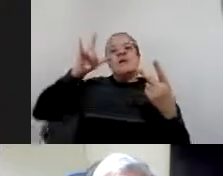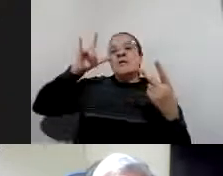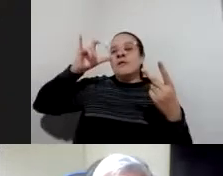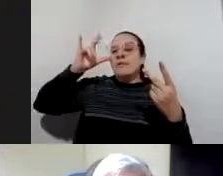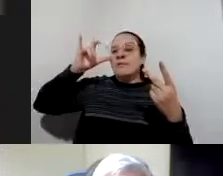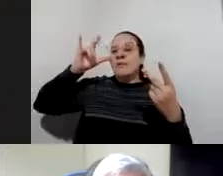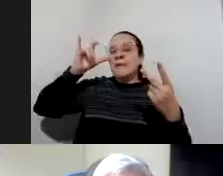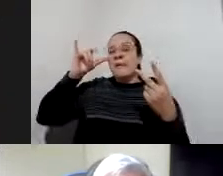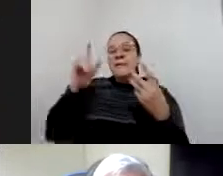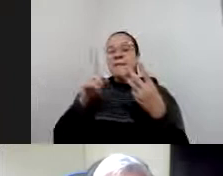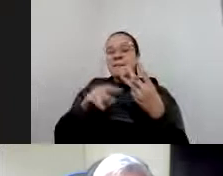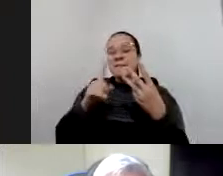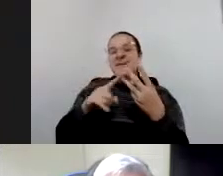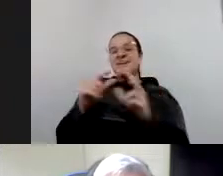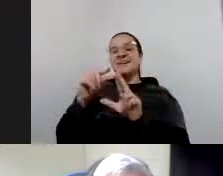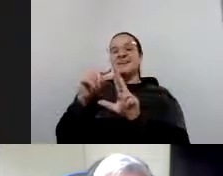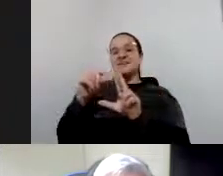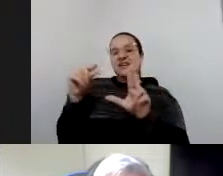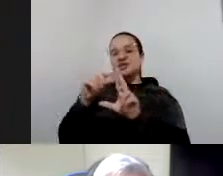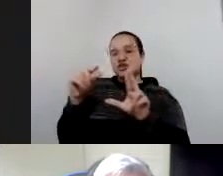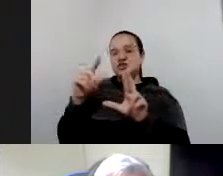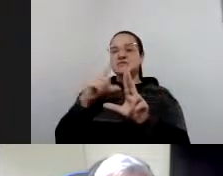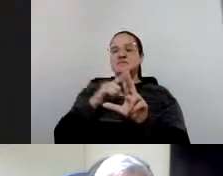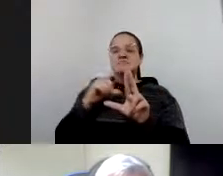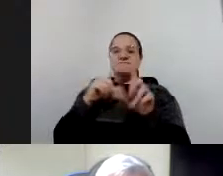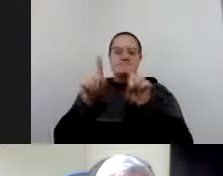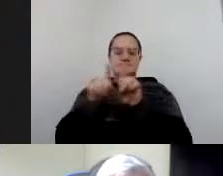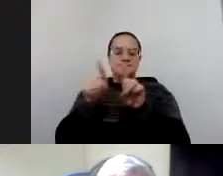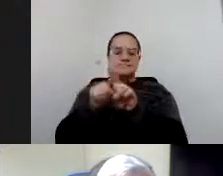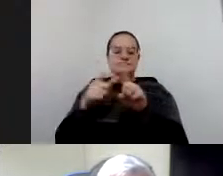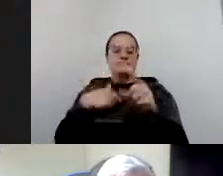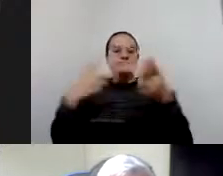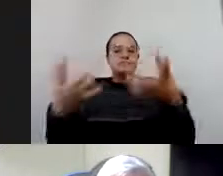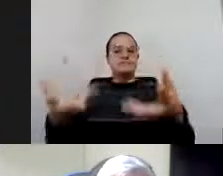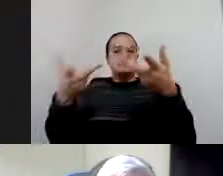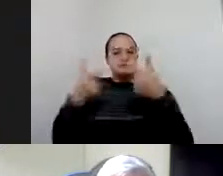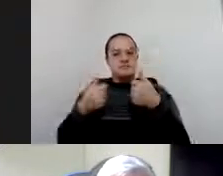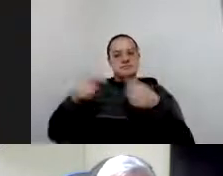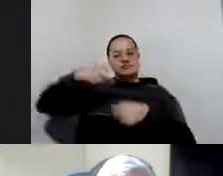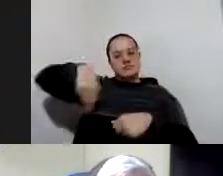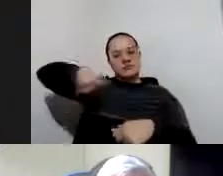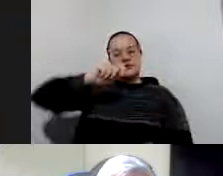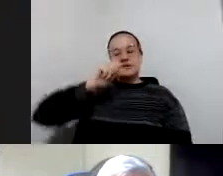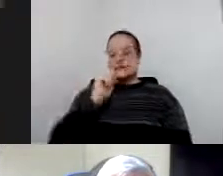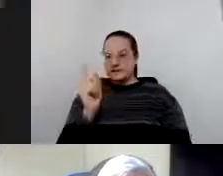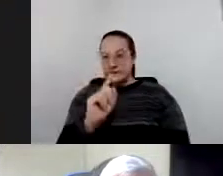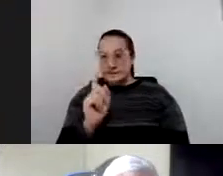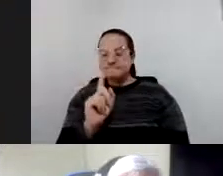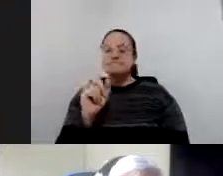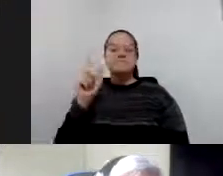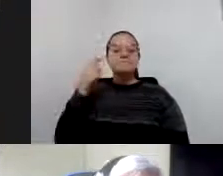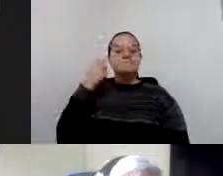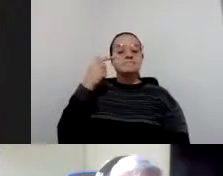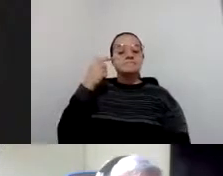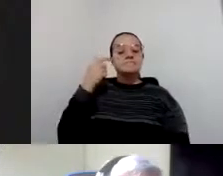no LinkedIn a gente criou. E eu convido aqueles que ainda não o fizeram que acessem essas páginas.